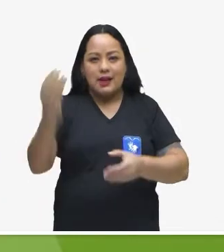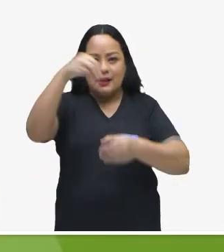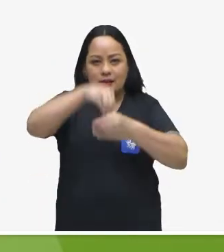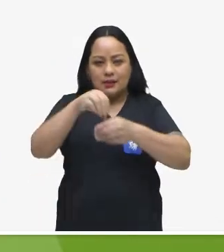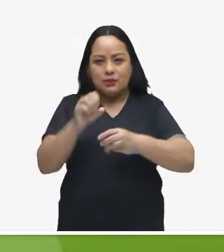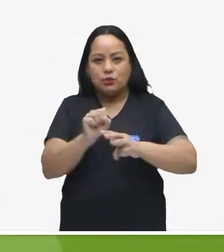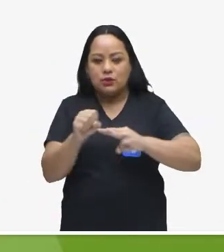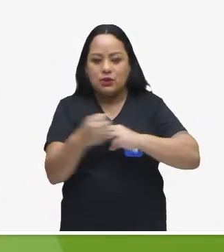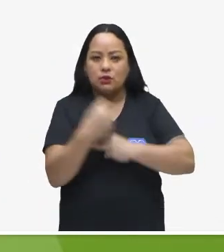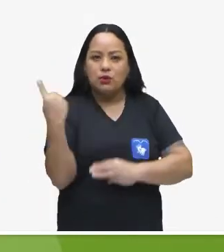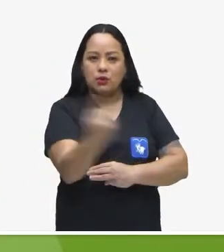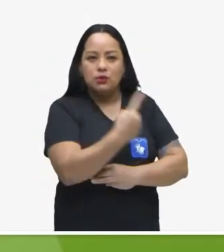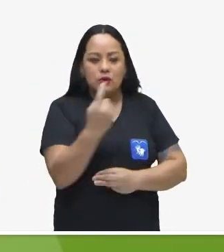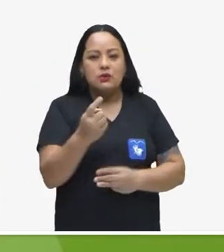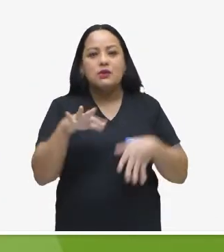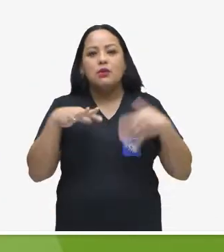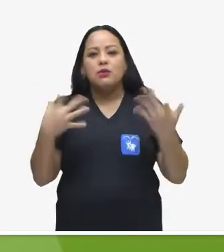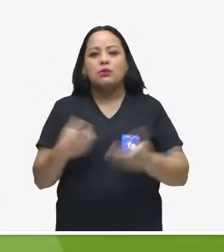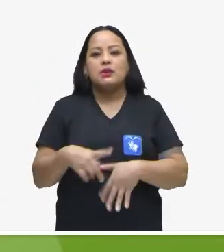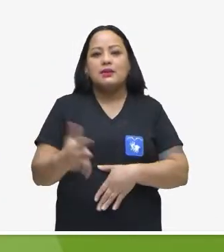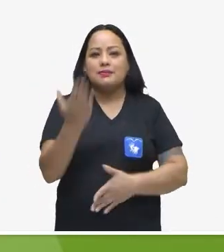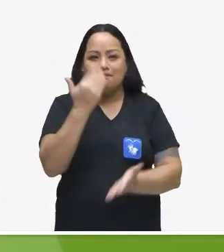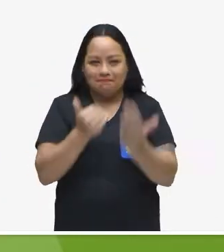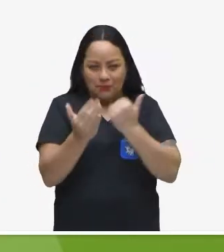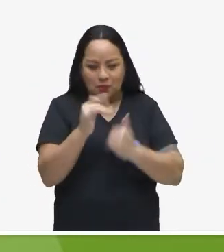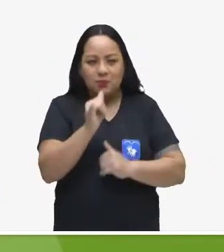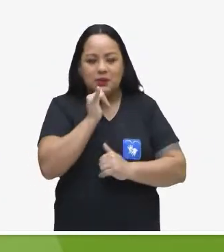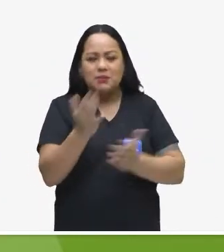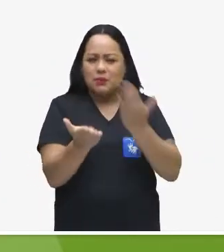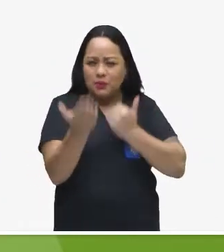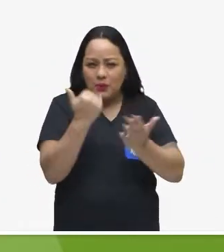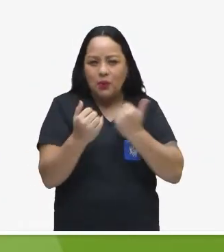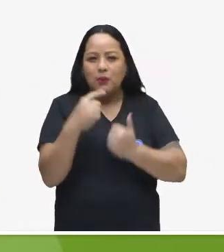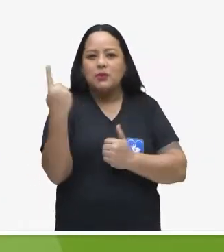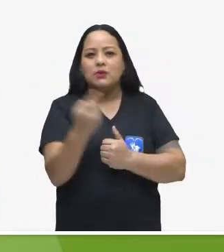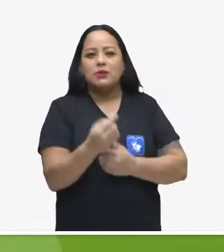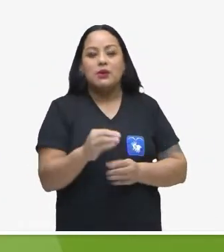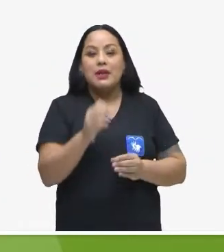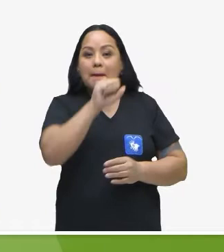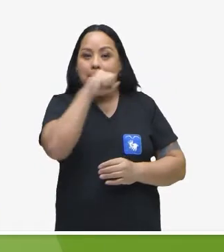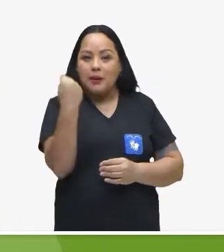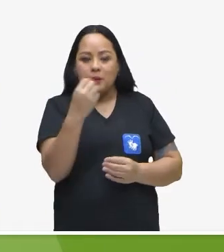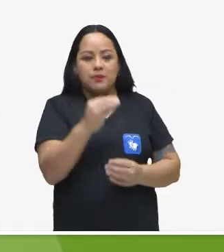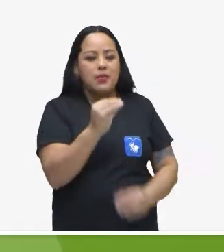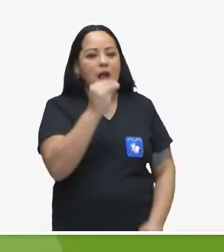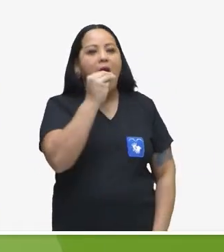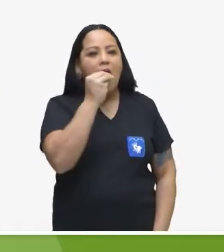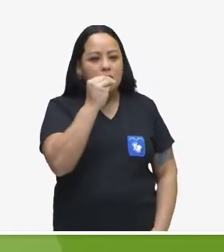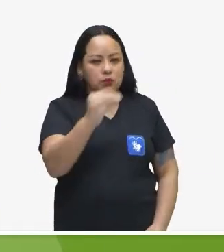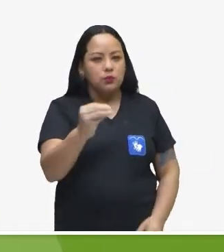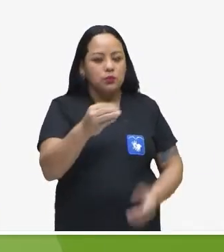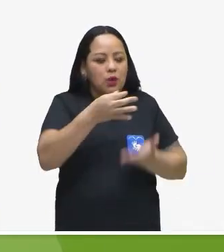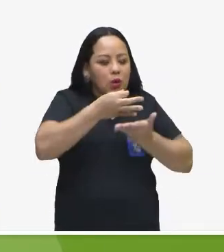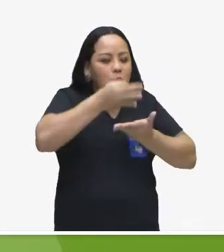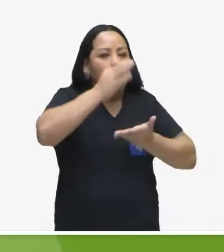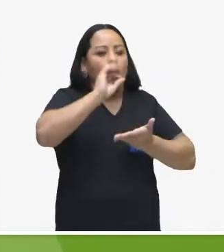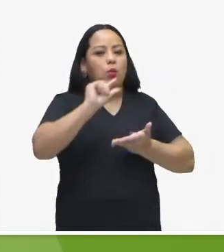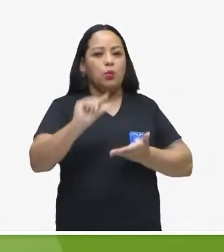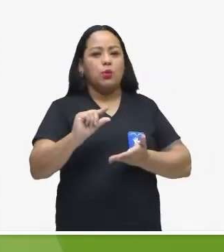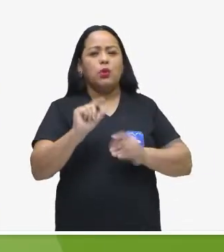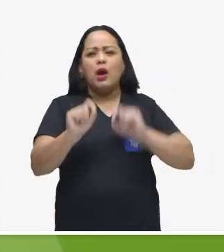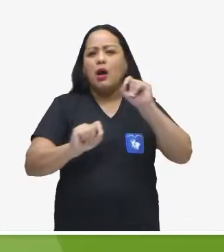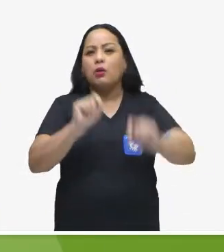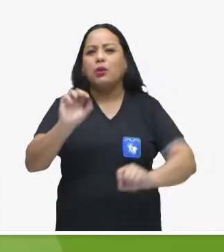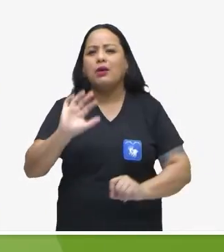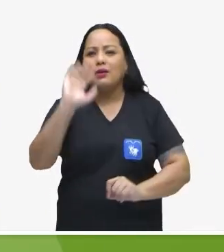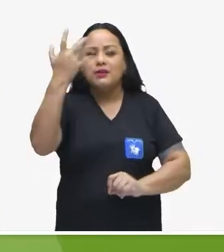das nossas células. Então, quando a gente come, né, a gente come lá um pedaço de pão, toma um pouquinho de café, o que vai